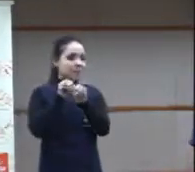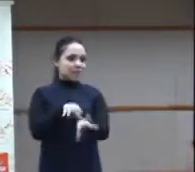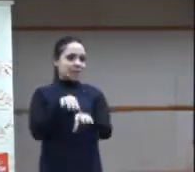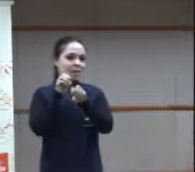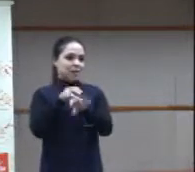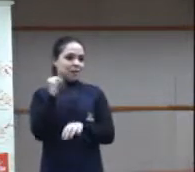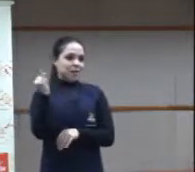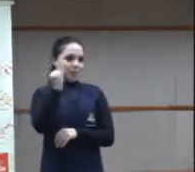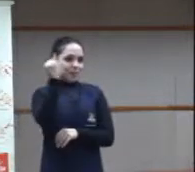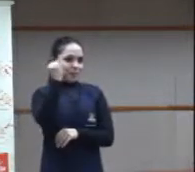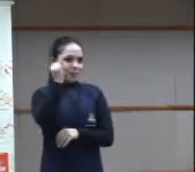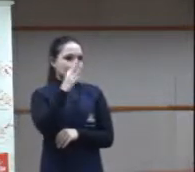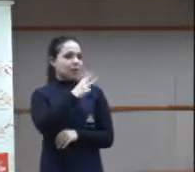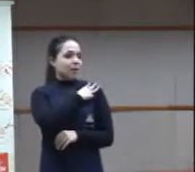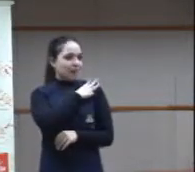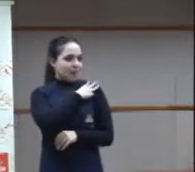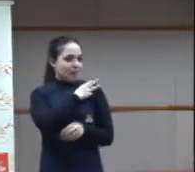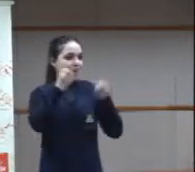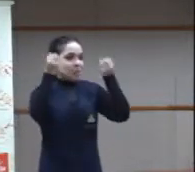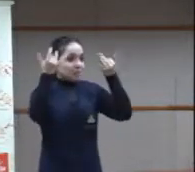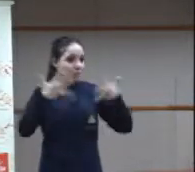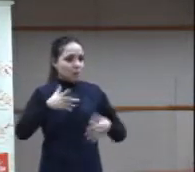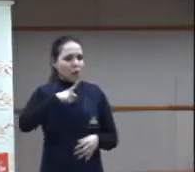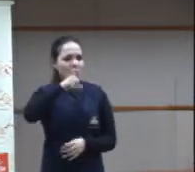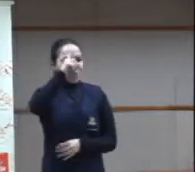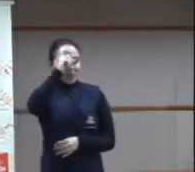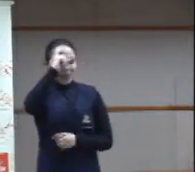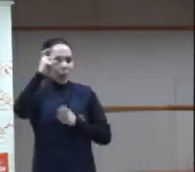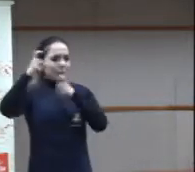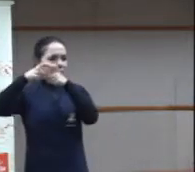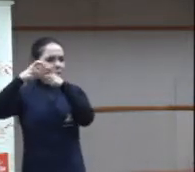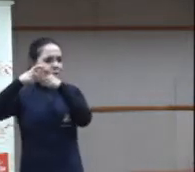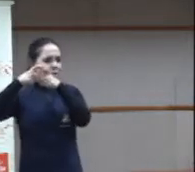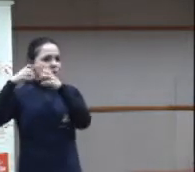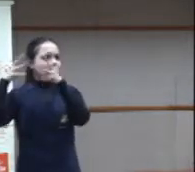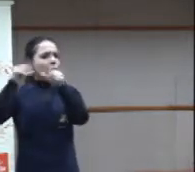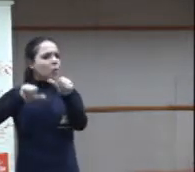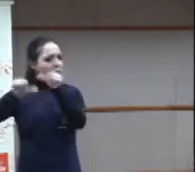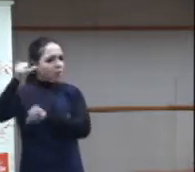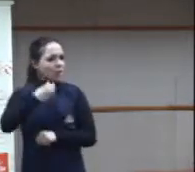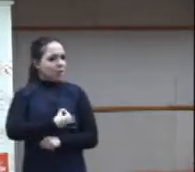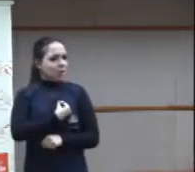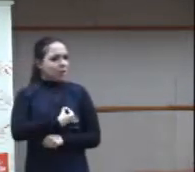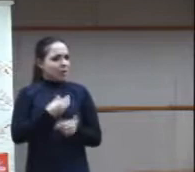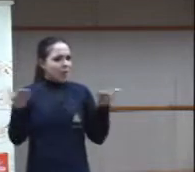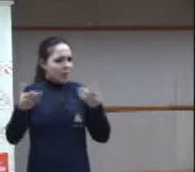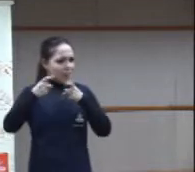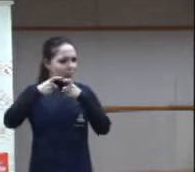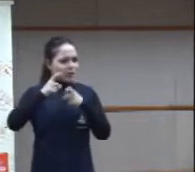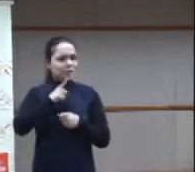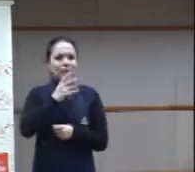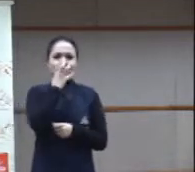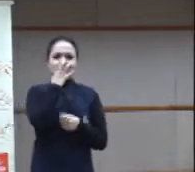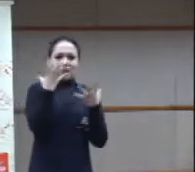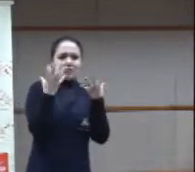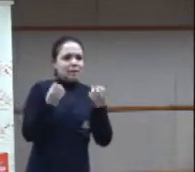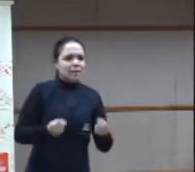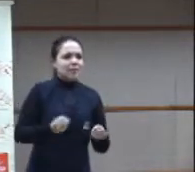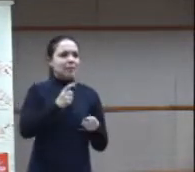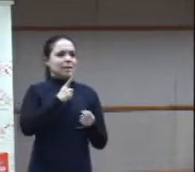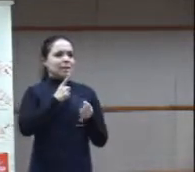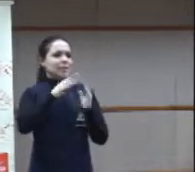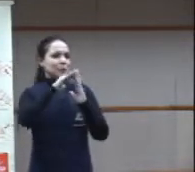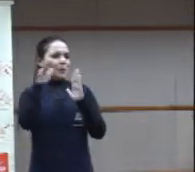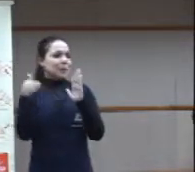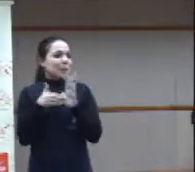educadores. O Marco lembrou que até nos hospitais estão levando cachorros para fazer visita aos doentes, né? Nós temos